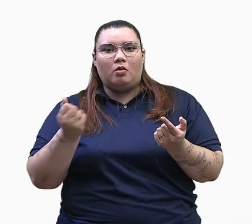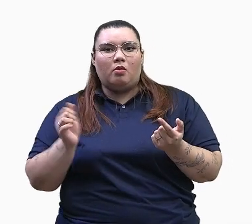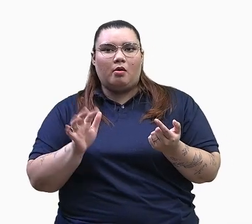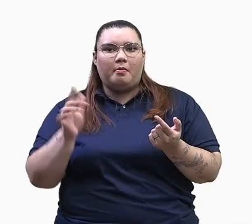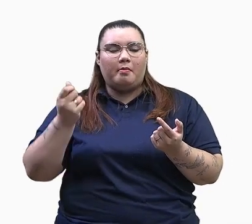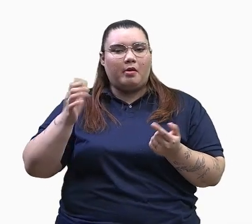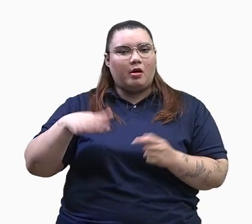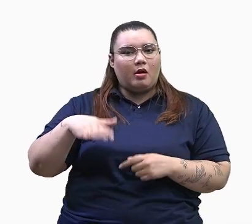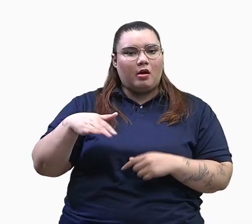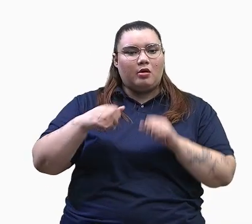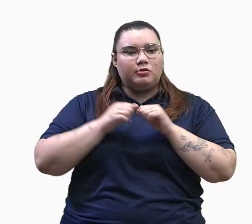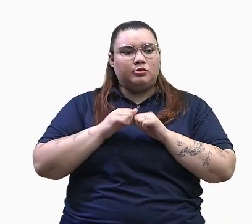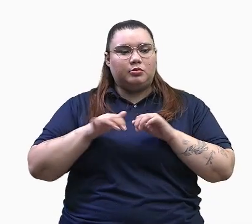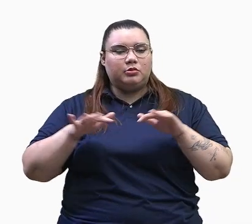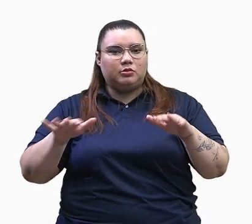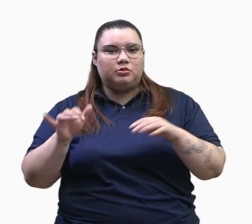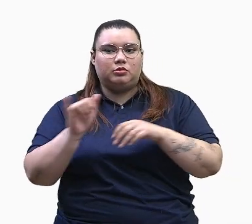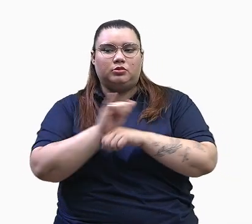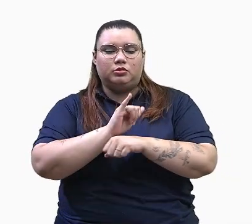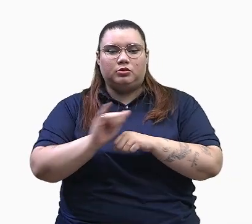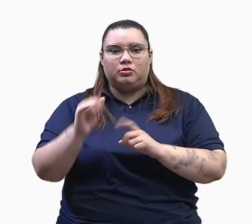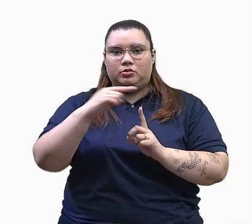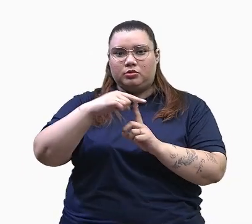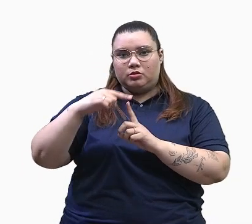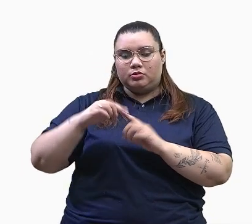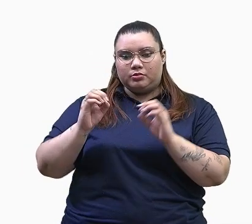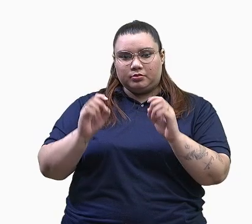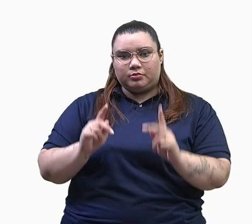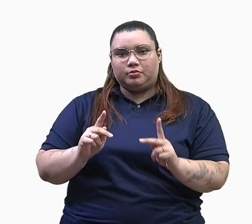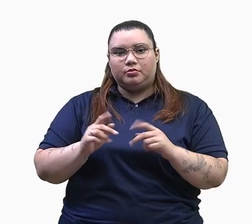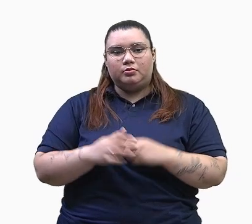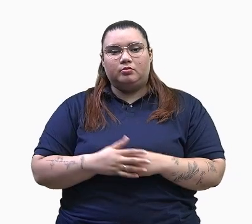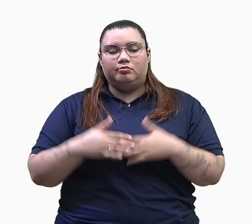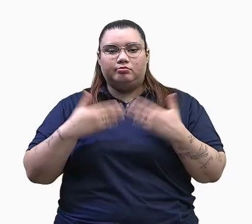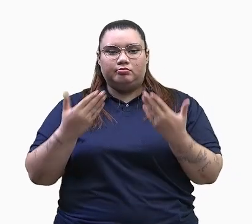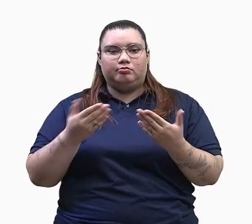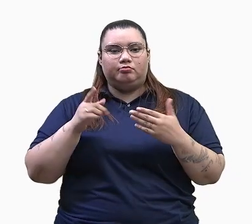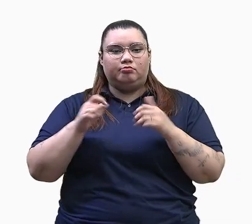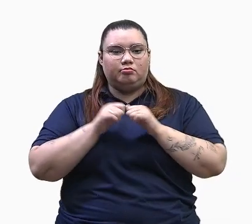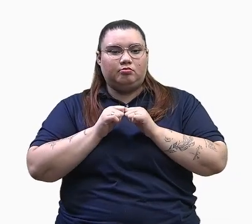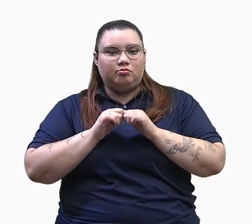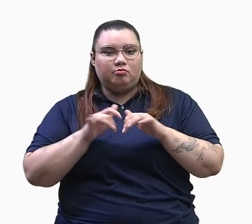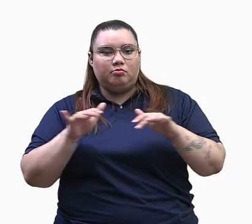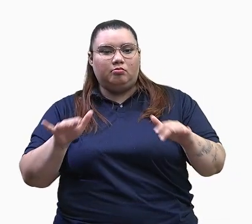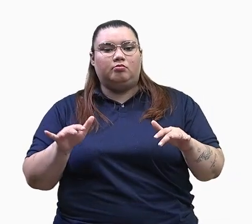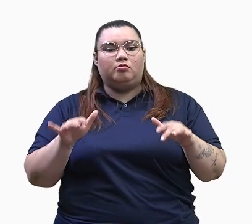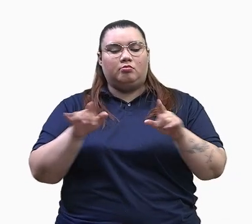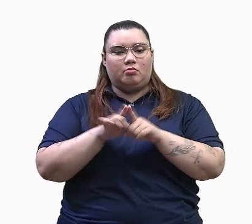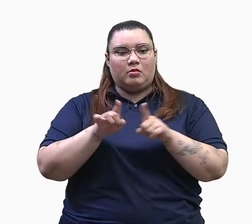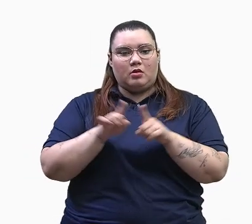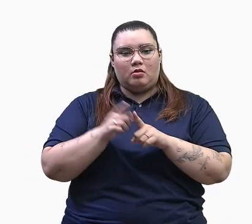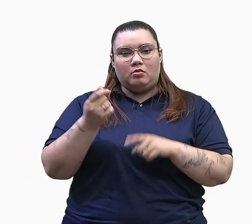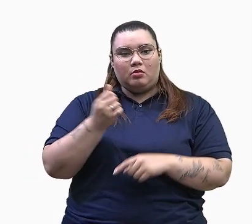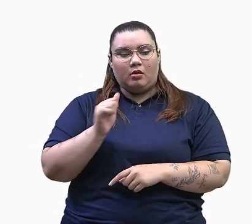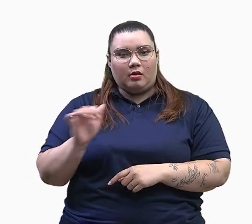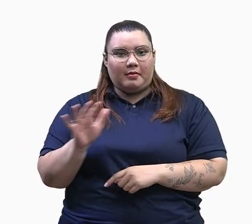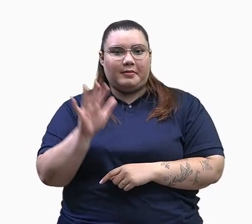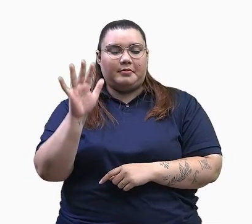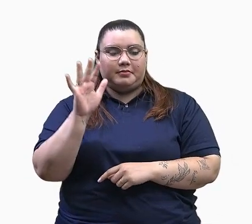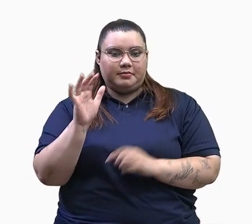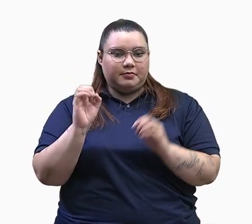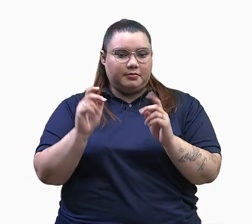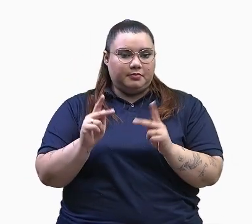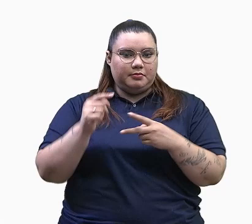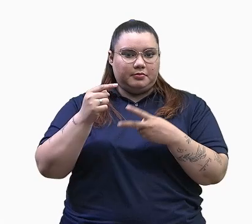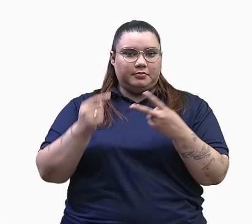distribuição dessas fontes de energia, certo? Então, aí, proliferação nuclear e o alto custo inicial, que